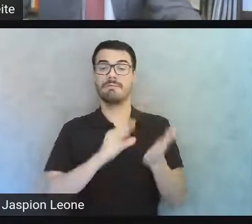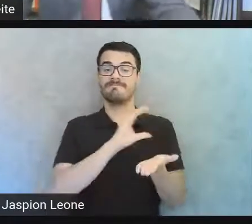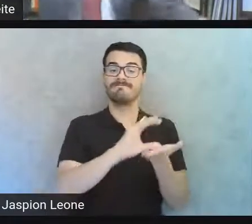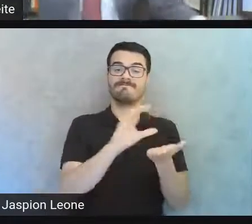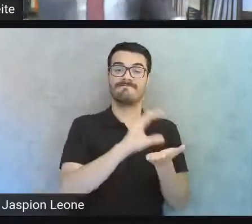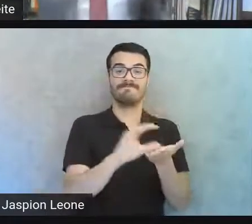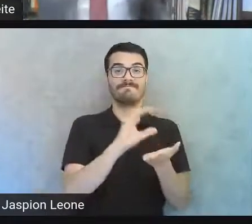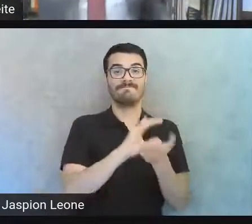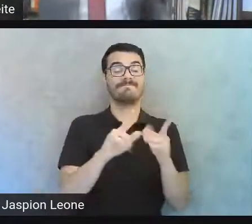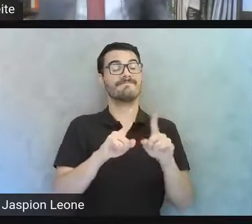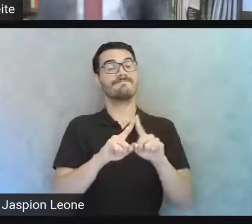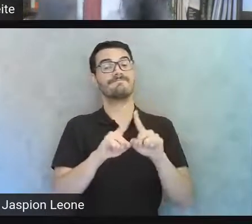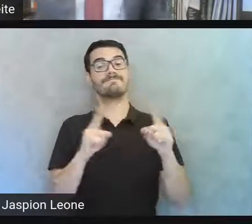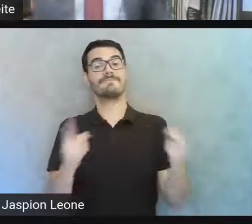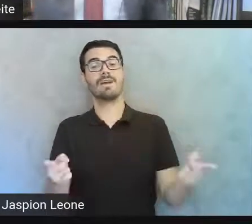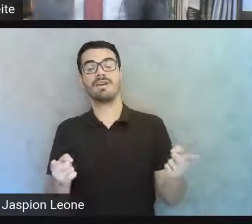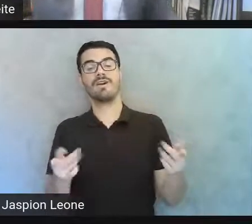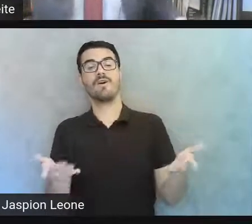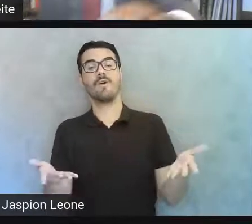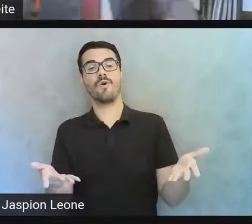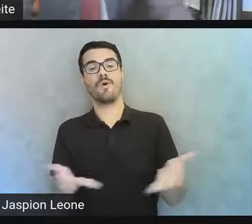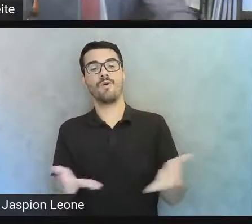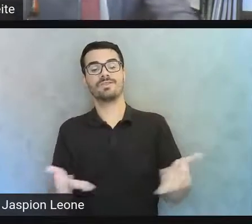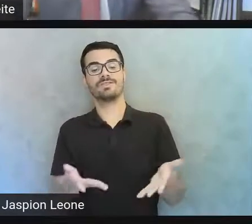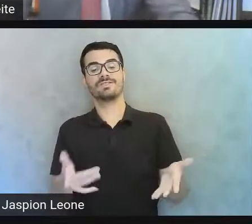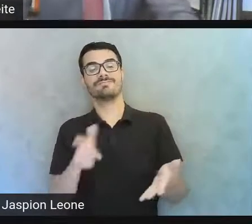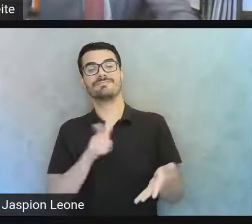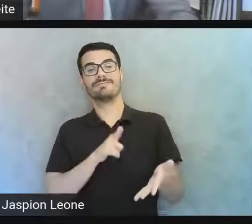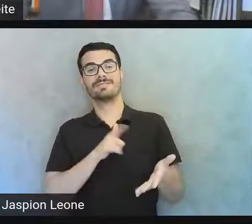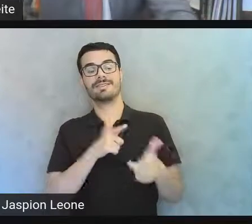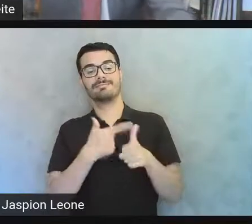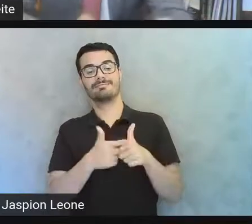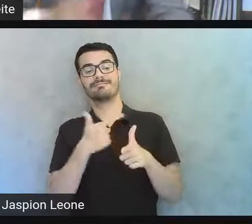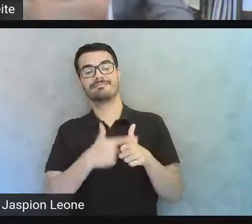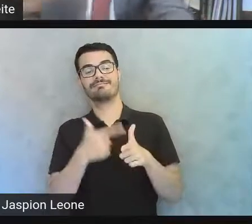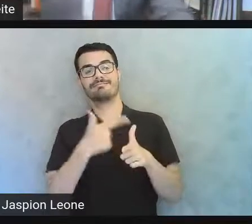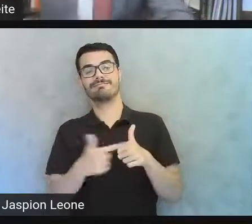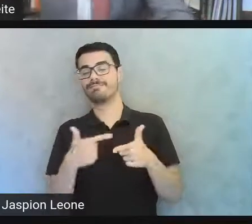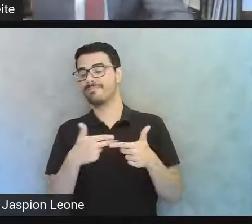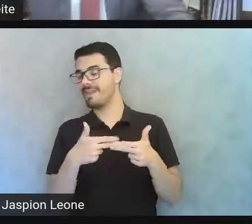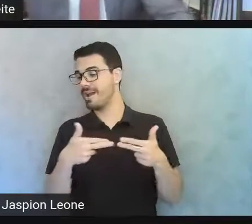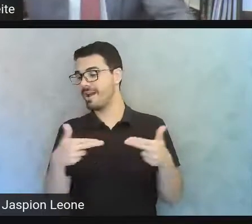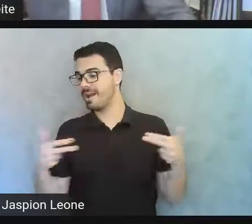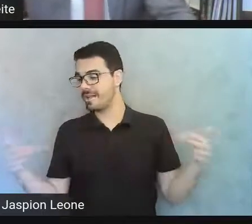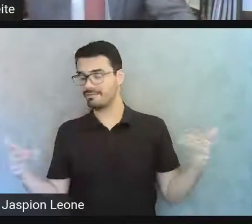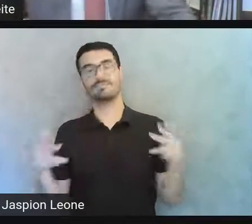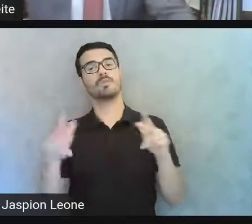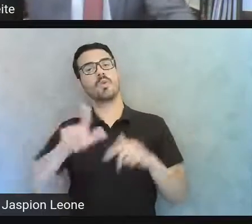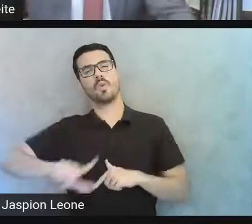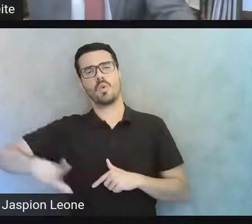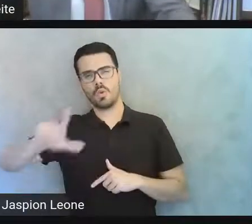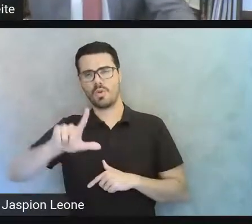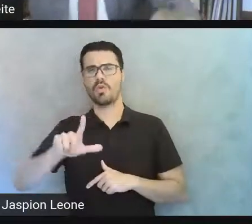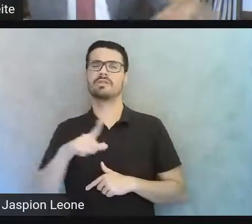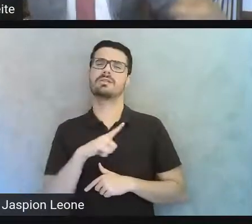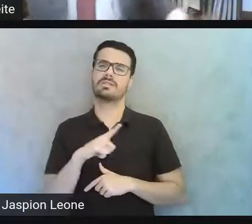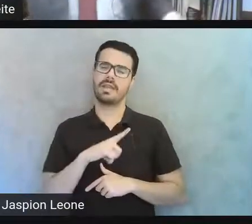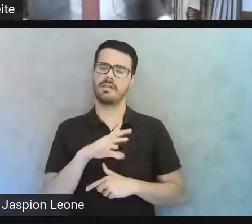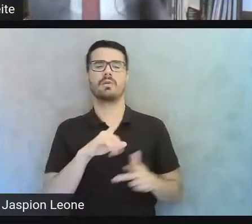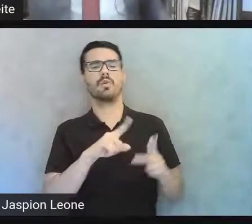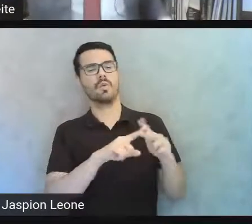eleições, mas que também oferece diversos problemas. Embora, possivelmente, nós tenhamos